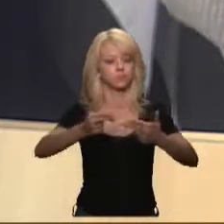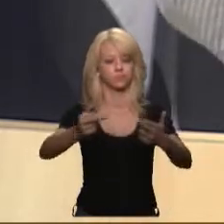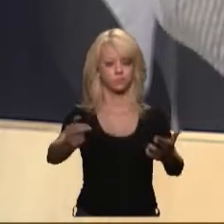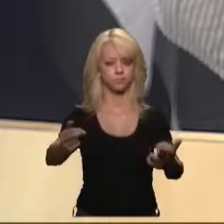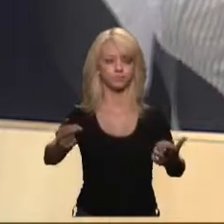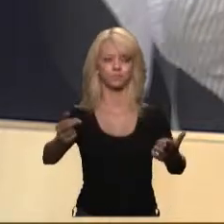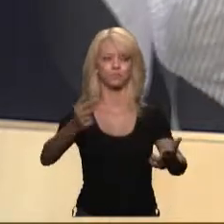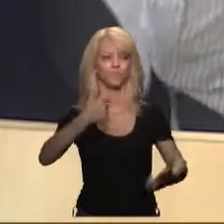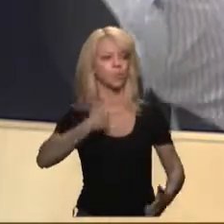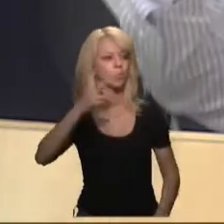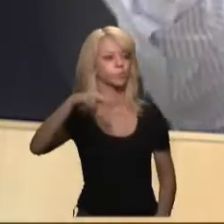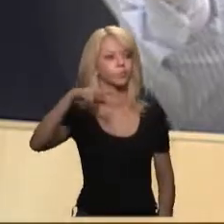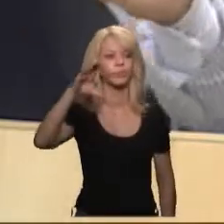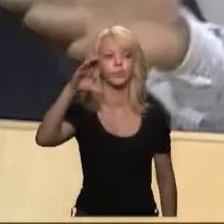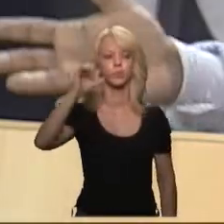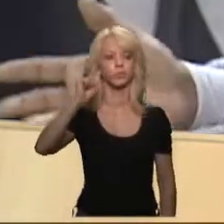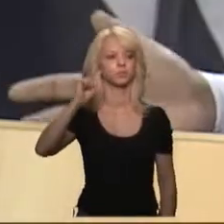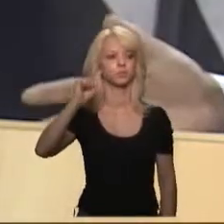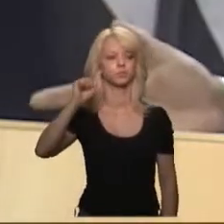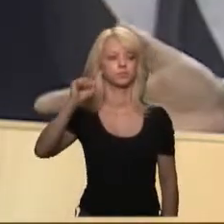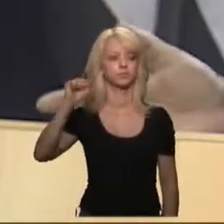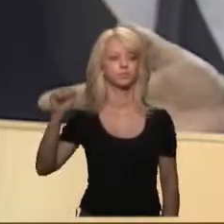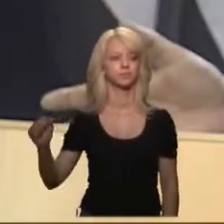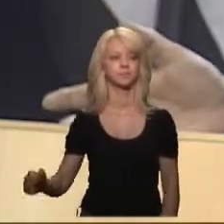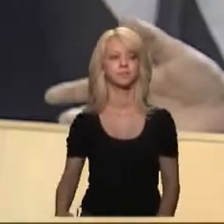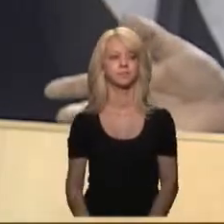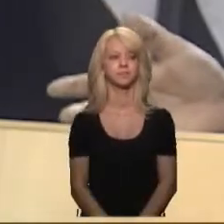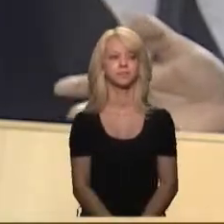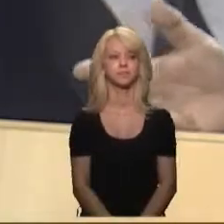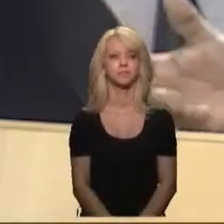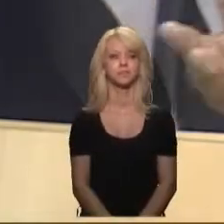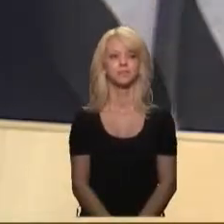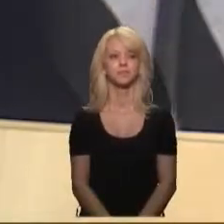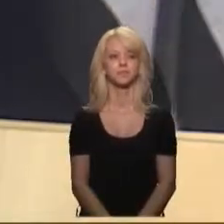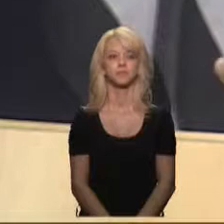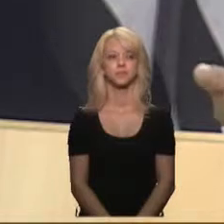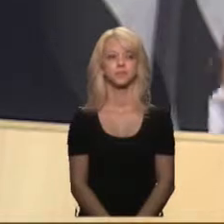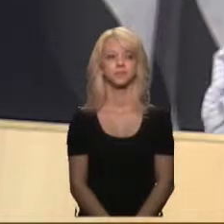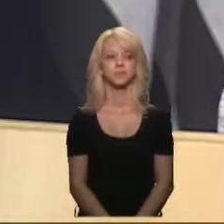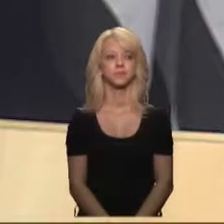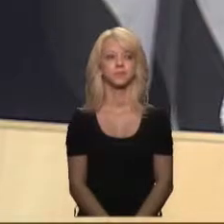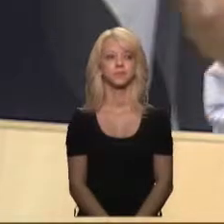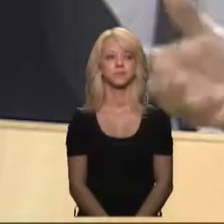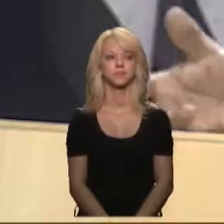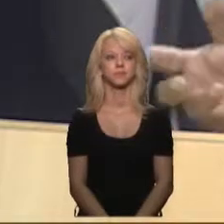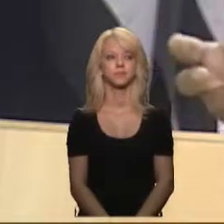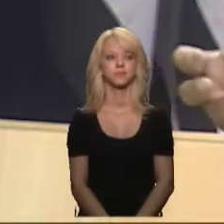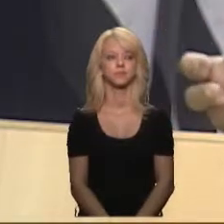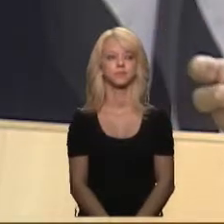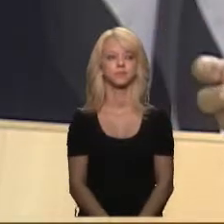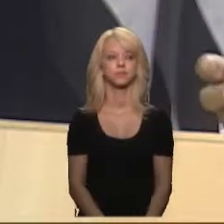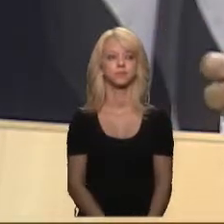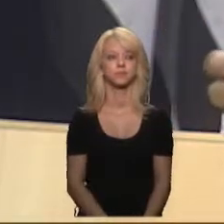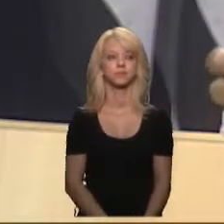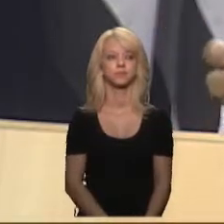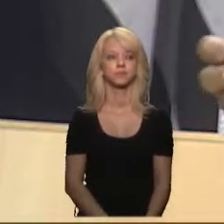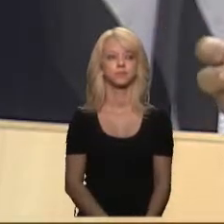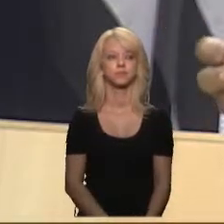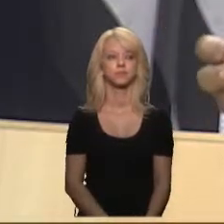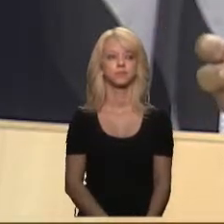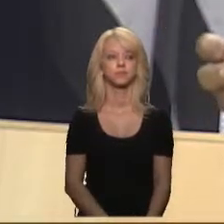Mas a pessoa também não pode ficar vivendo o resto da vida sem trabalhar, só comendo as coisas dos outros.